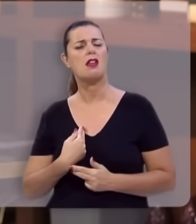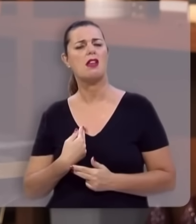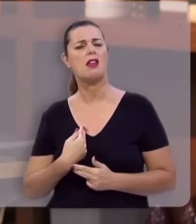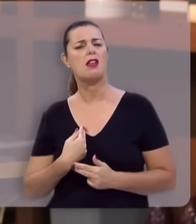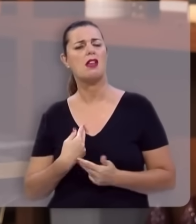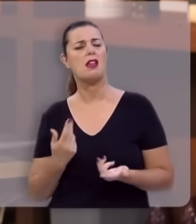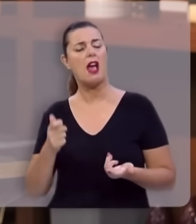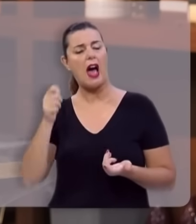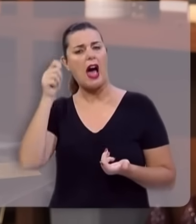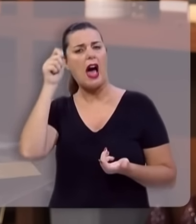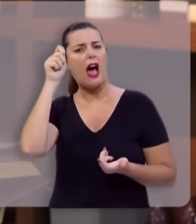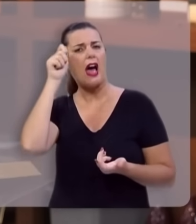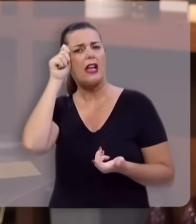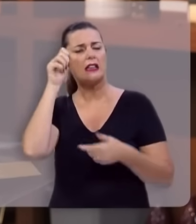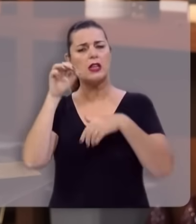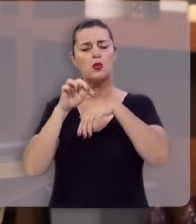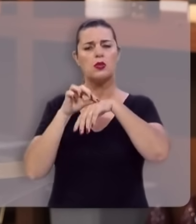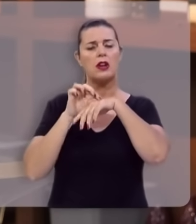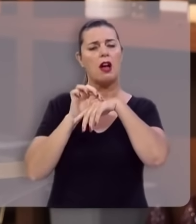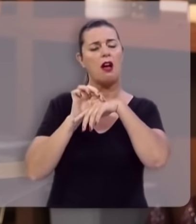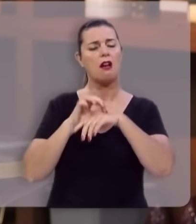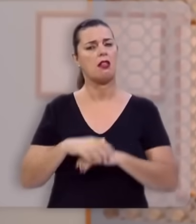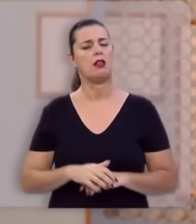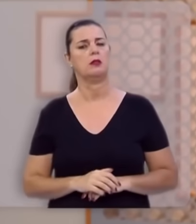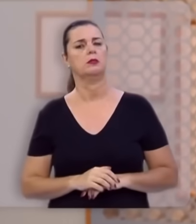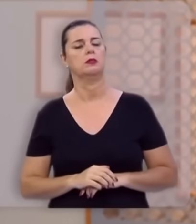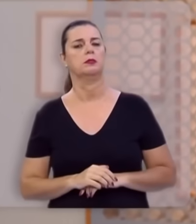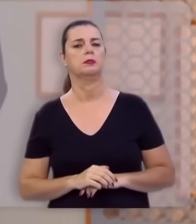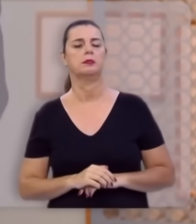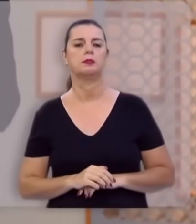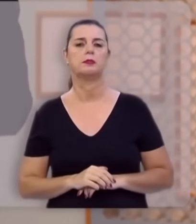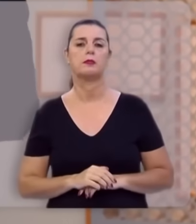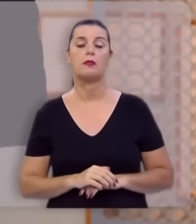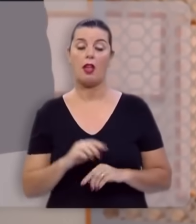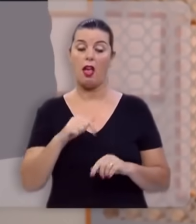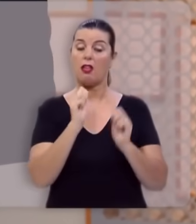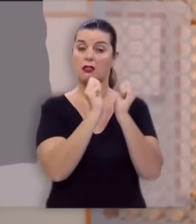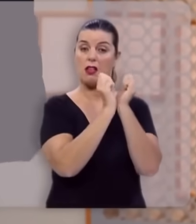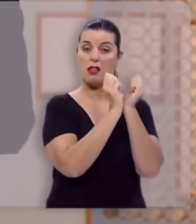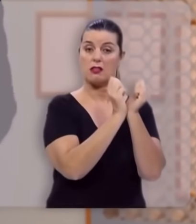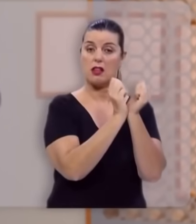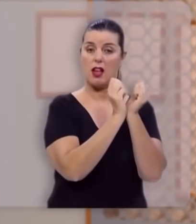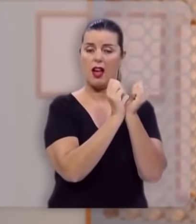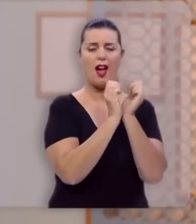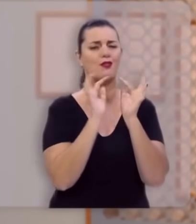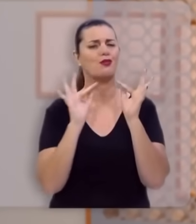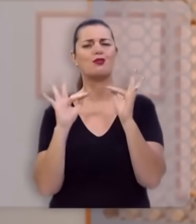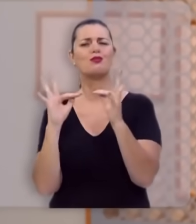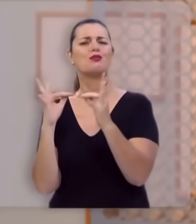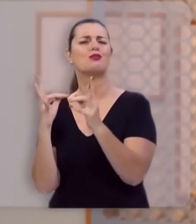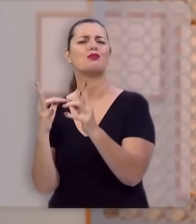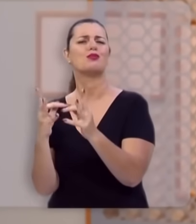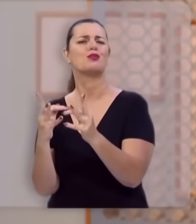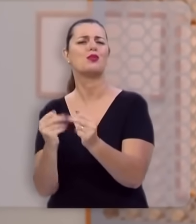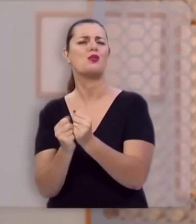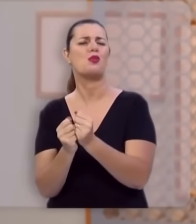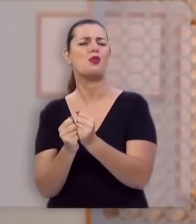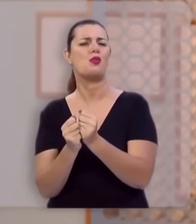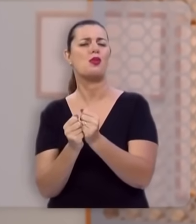que a Bíblia chama de carne. Essa escravidão, ela é total, porque o homem